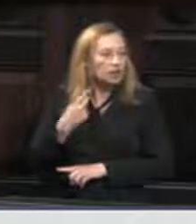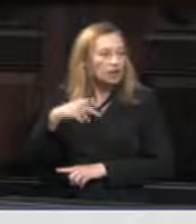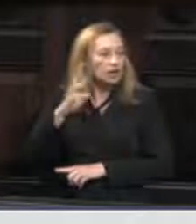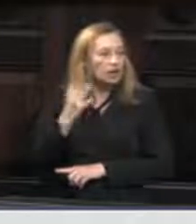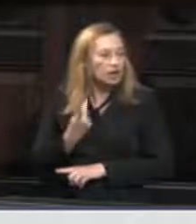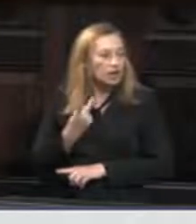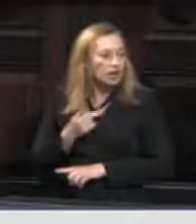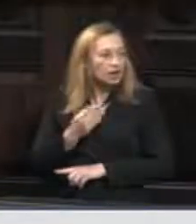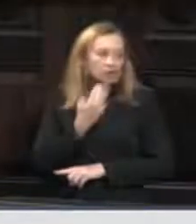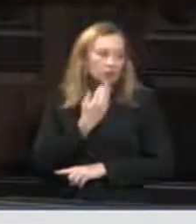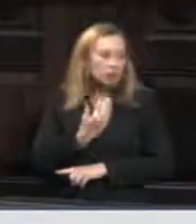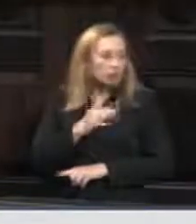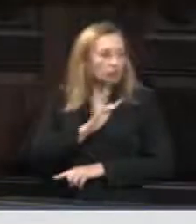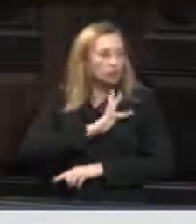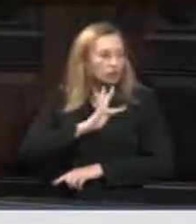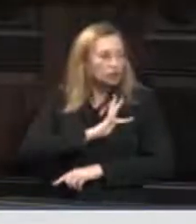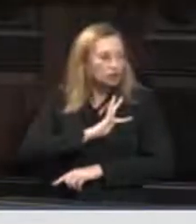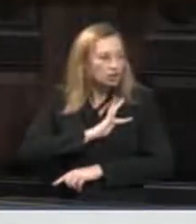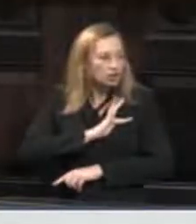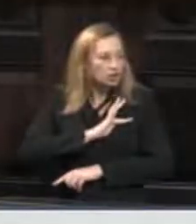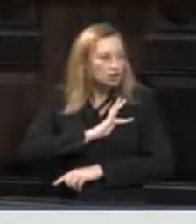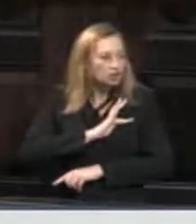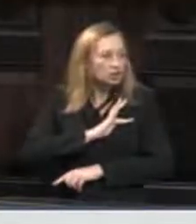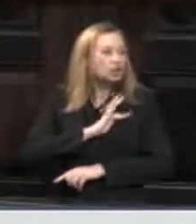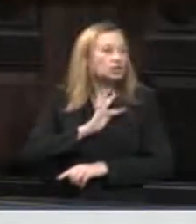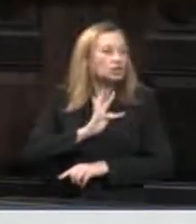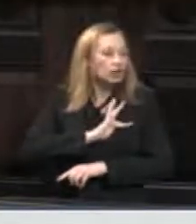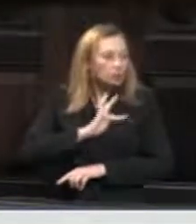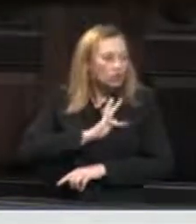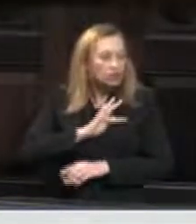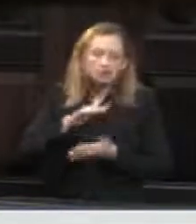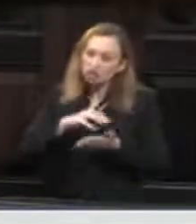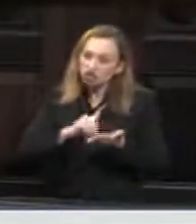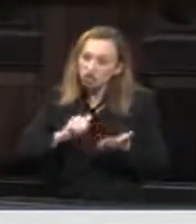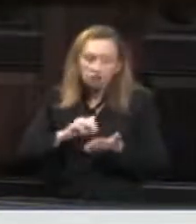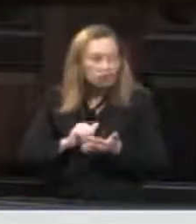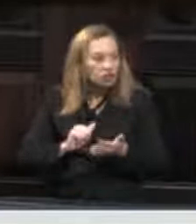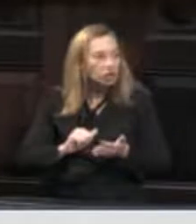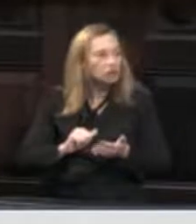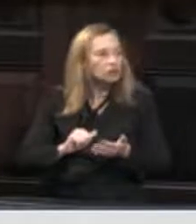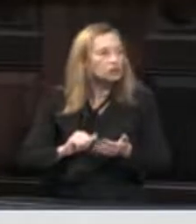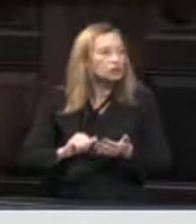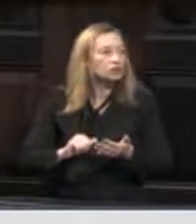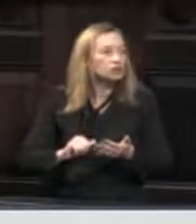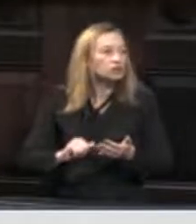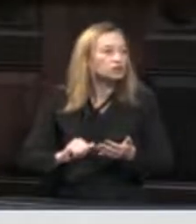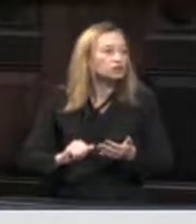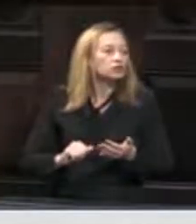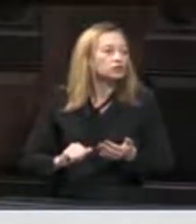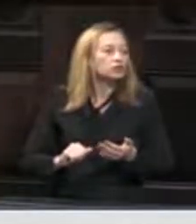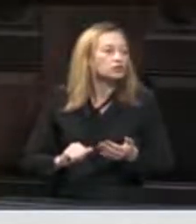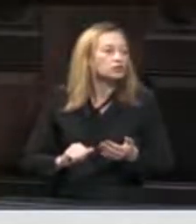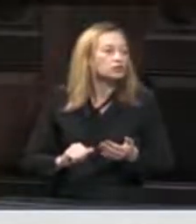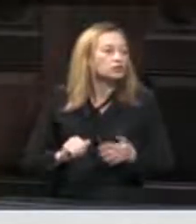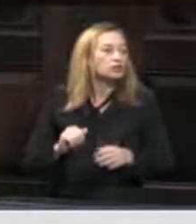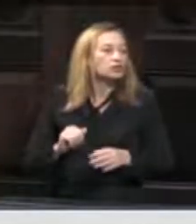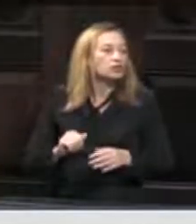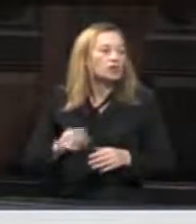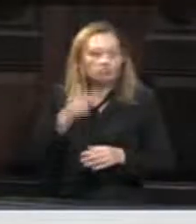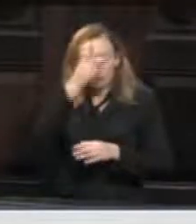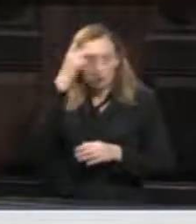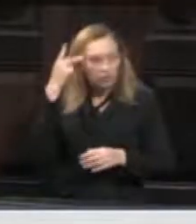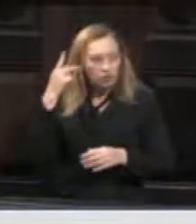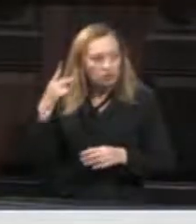sua porta, e a polícia removendo um instituto da sua casa que funciona ali há mais de 30